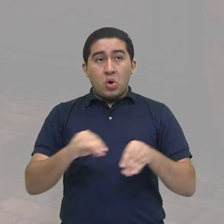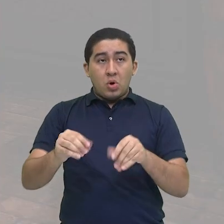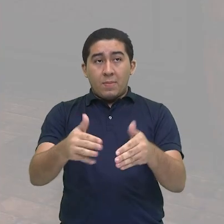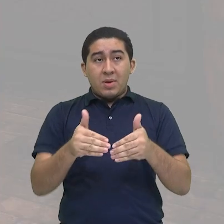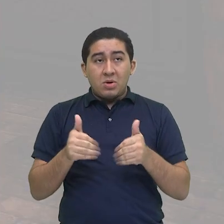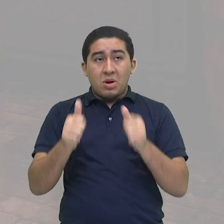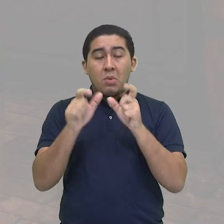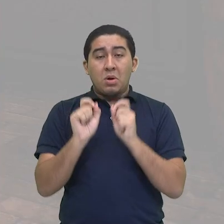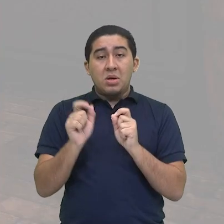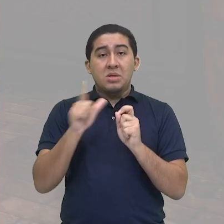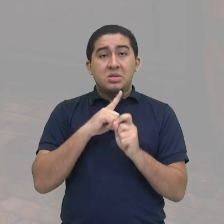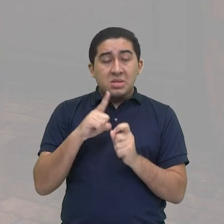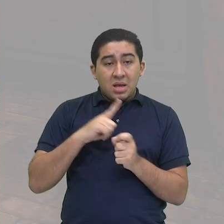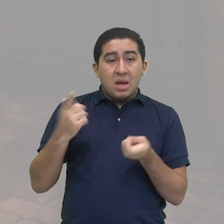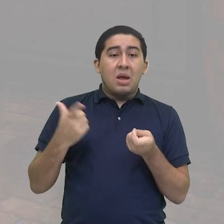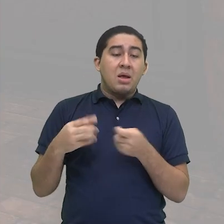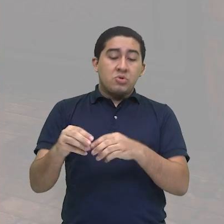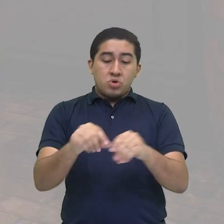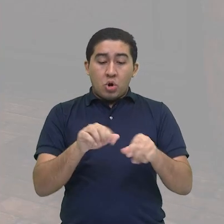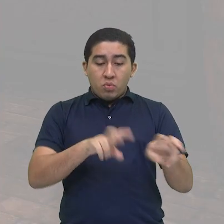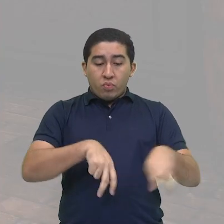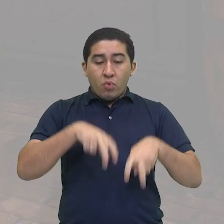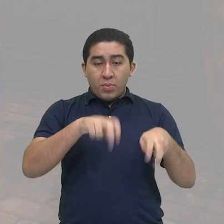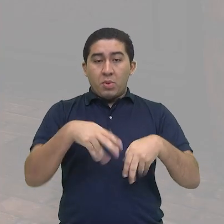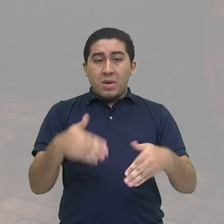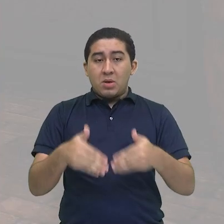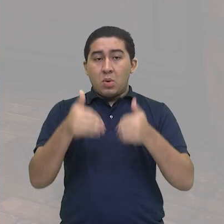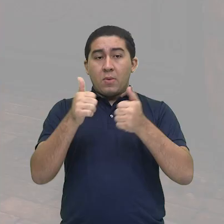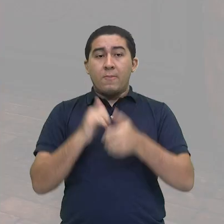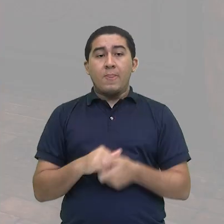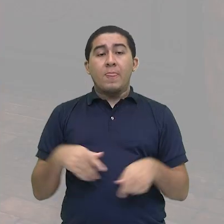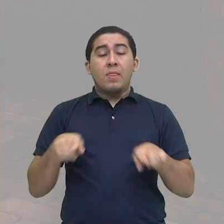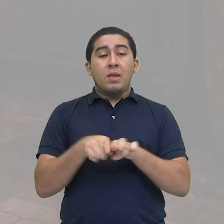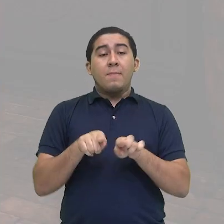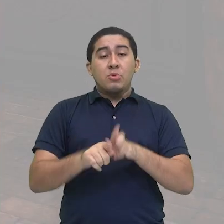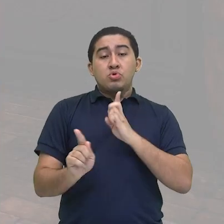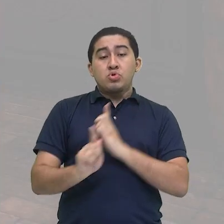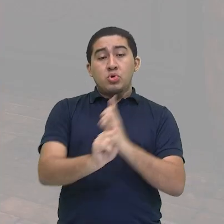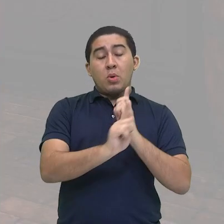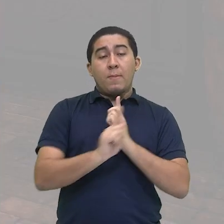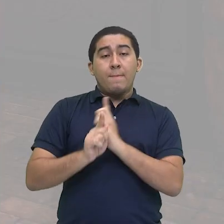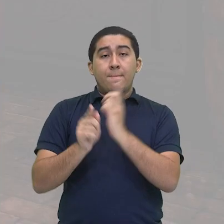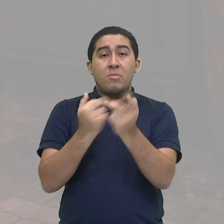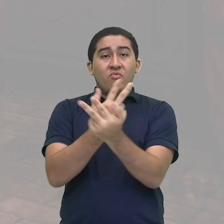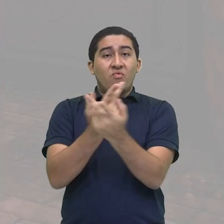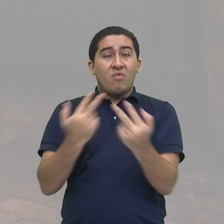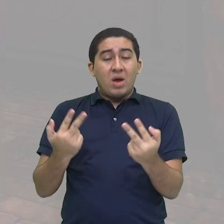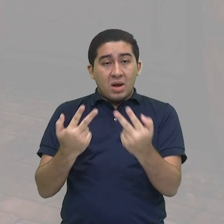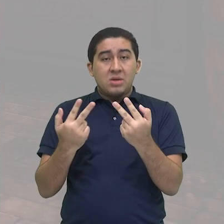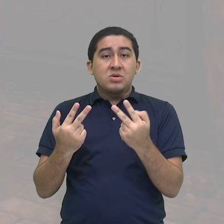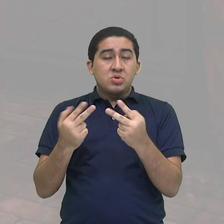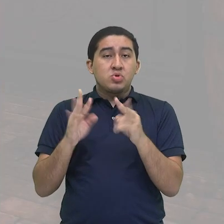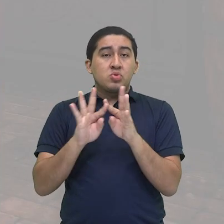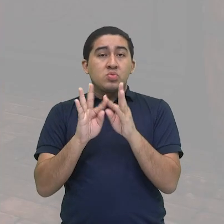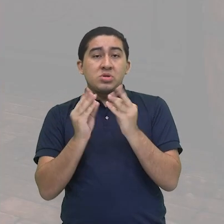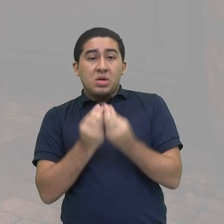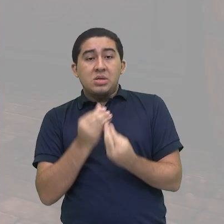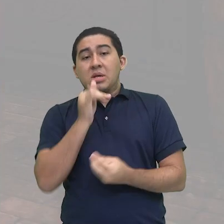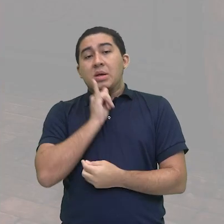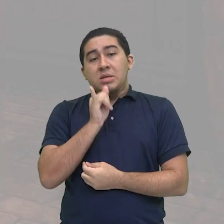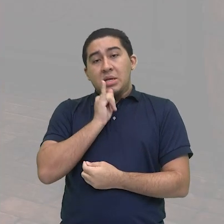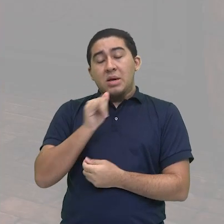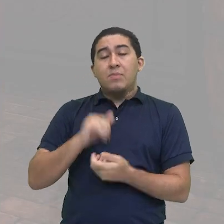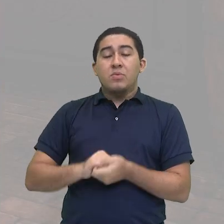a fertilidade, descoberta de várias substâncias como